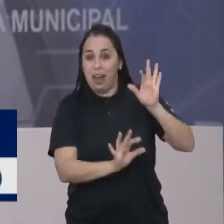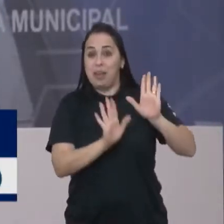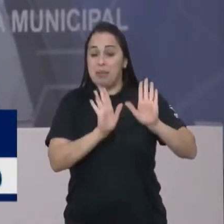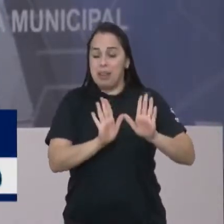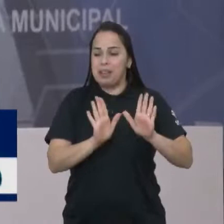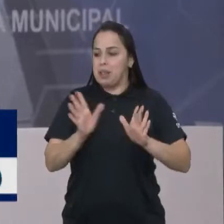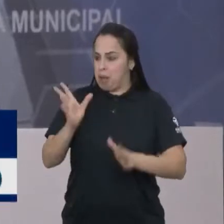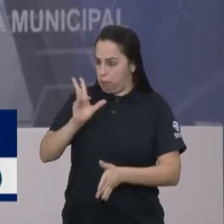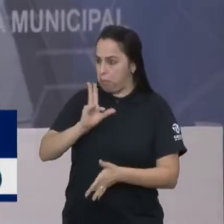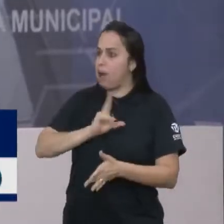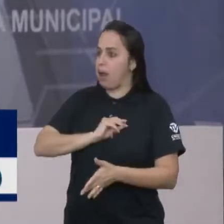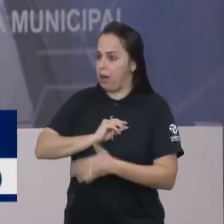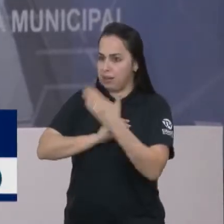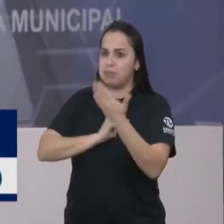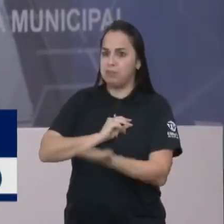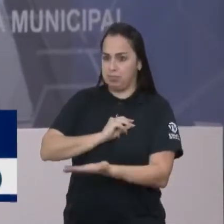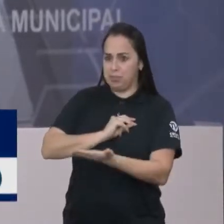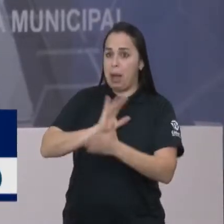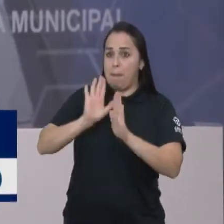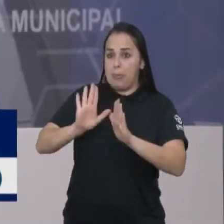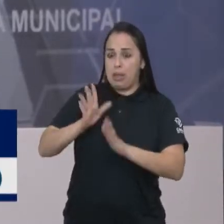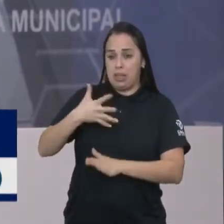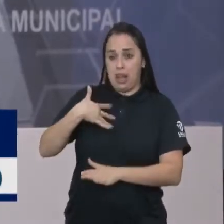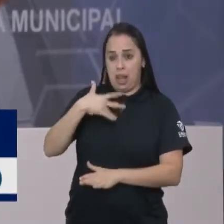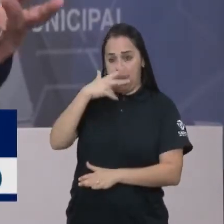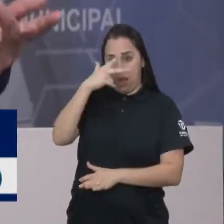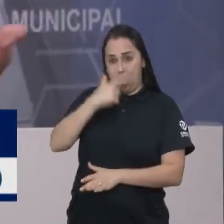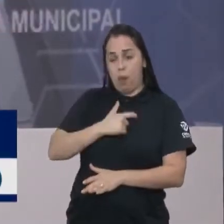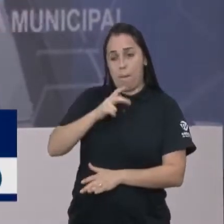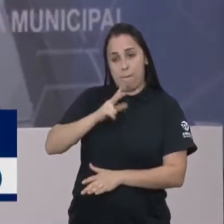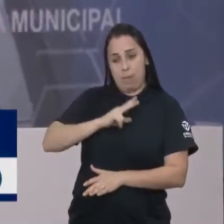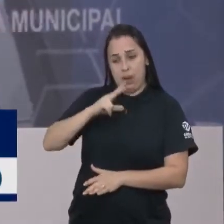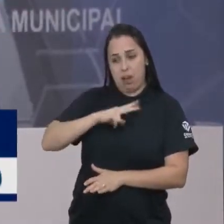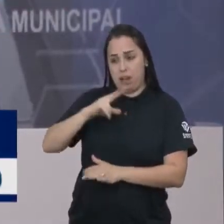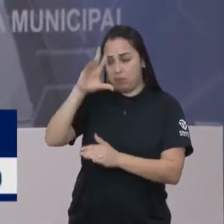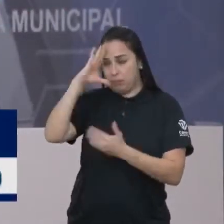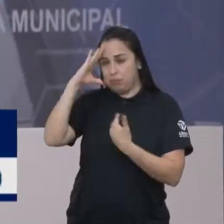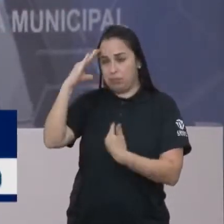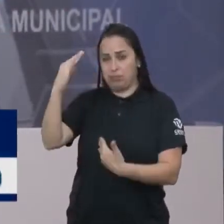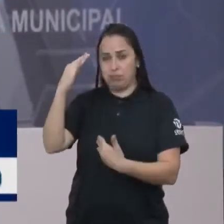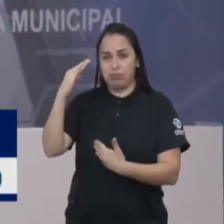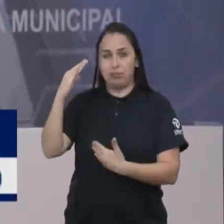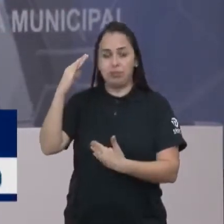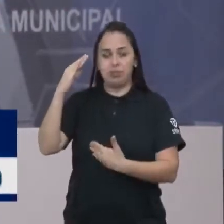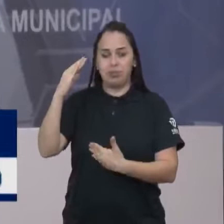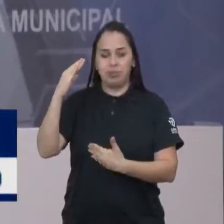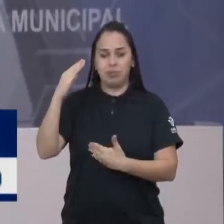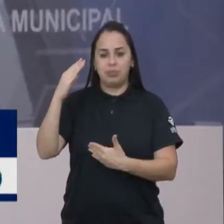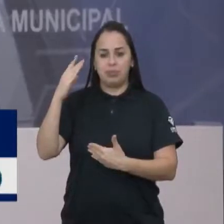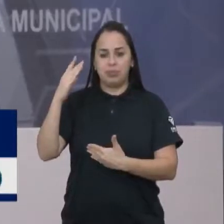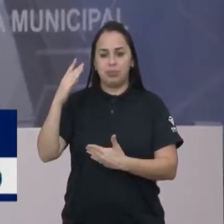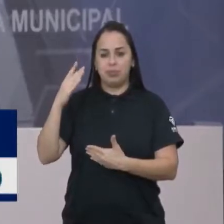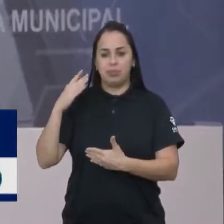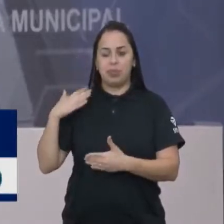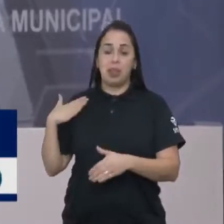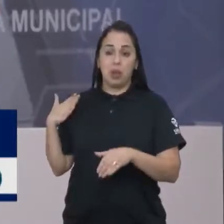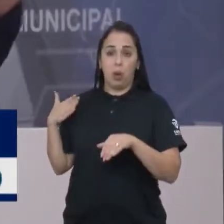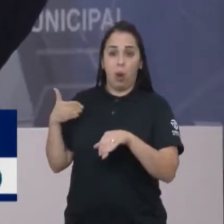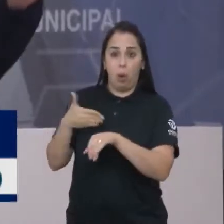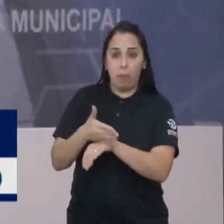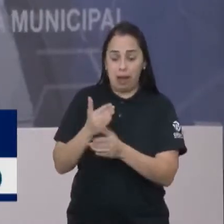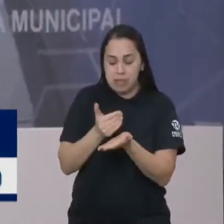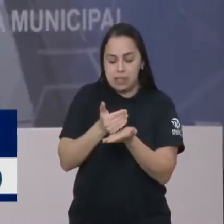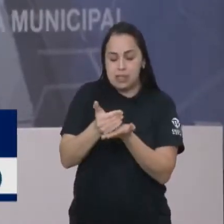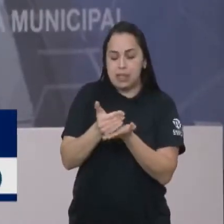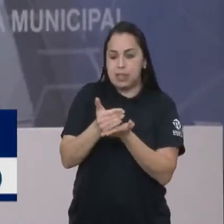merecidamente. Mas eu, particularmente, tenho uma gratidão pelo Ricardo, que logo que eu entrei na prefeitura, a